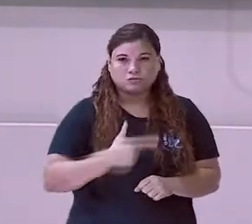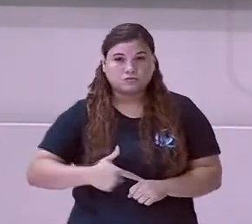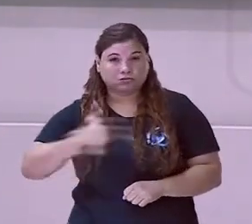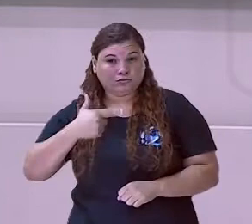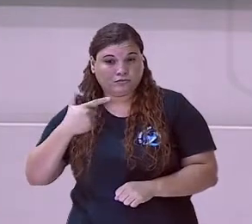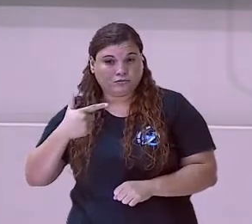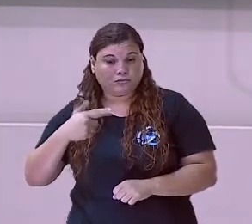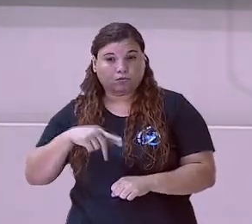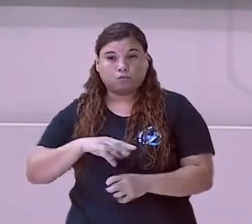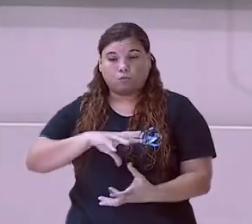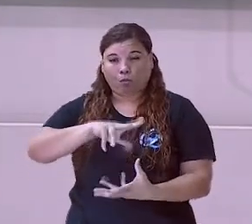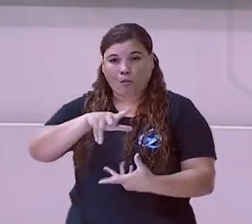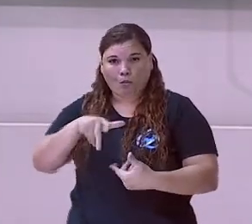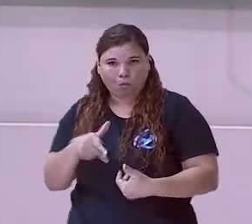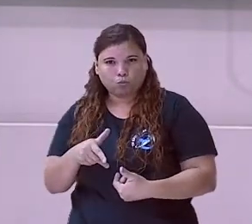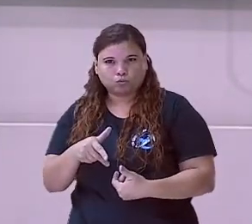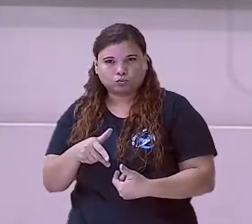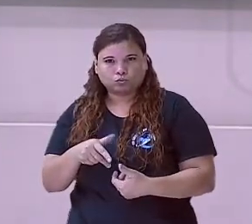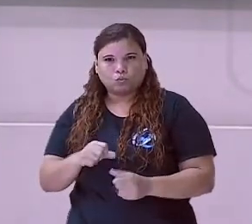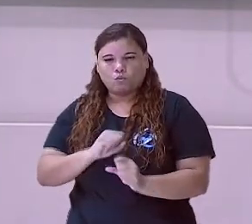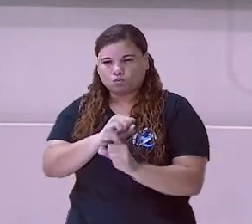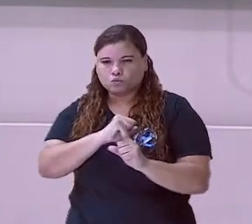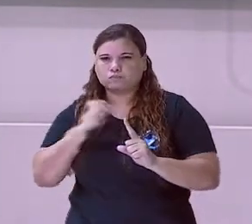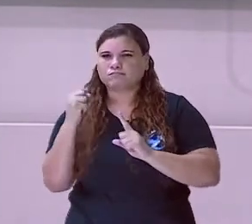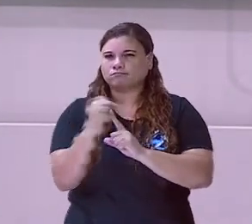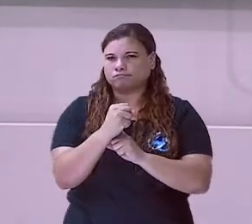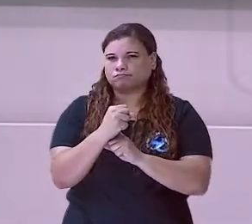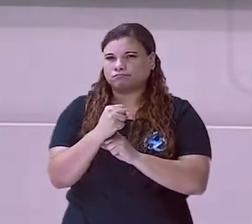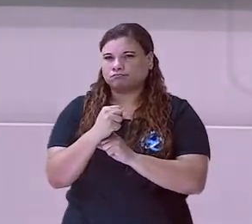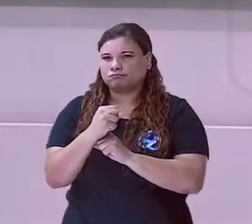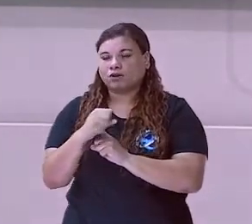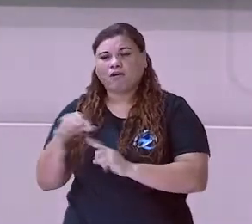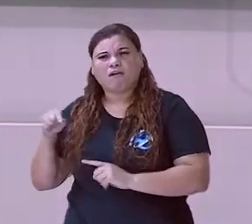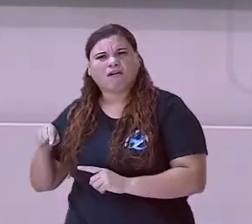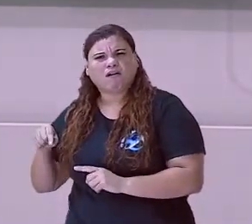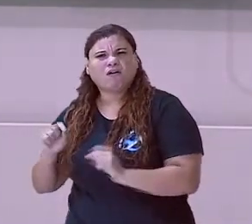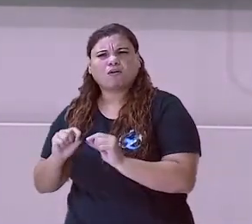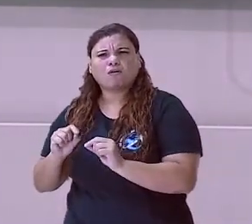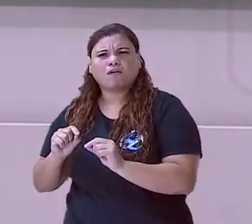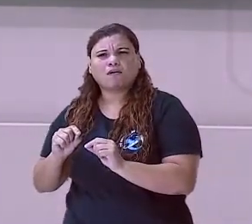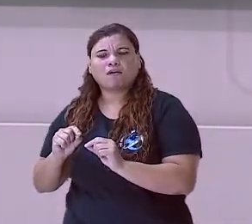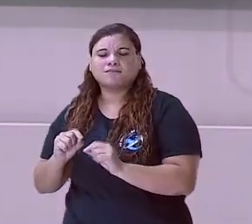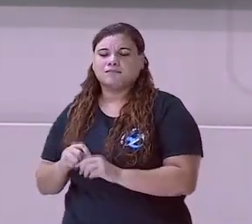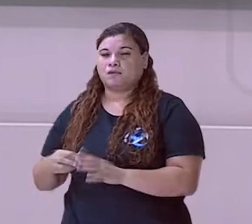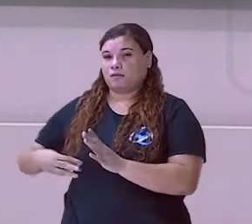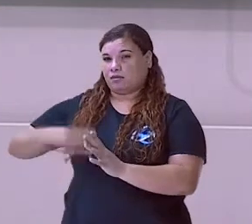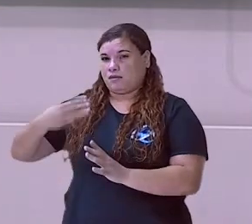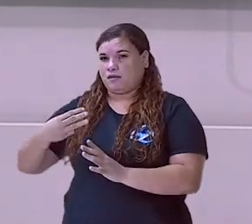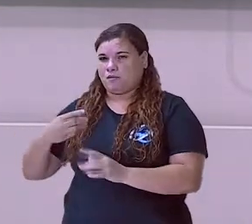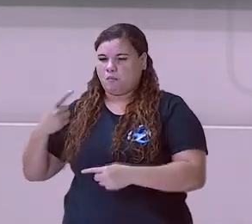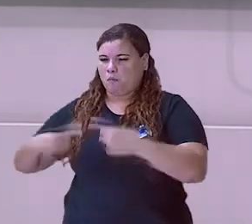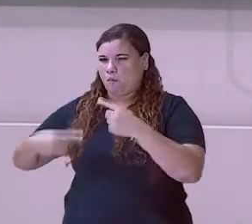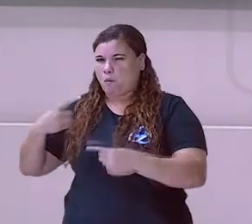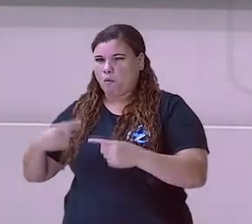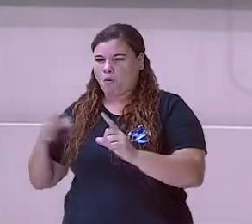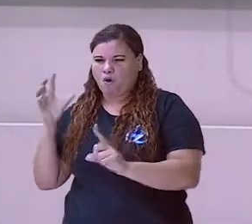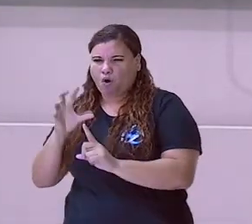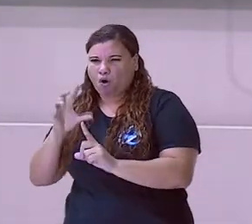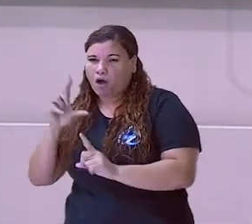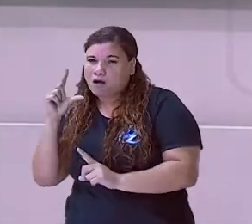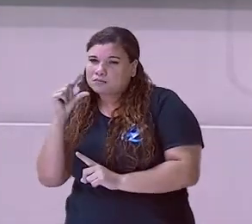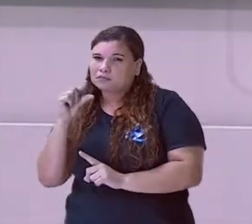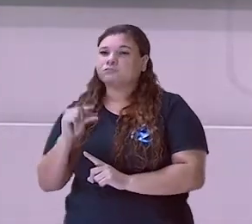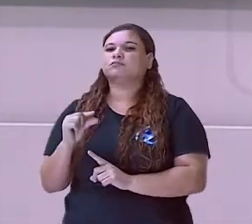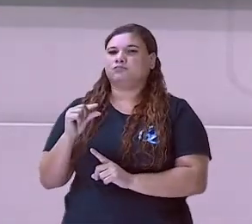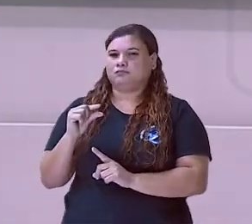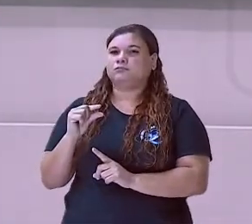mundo socialista. Terceiro mundo, países com pouca influência. Mas é